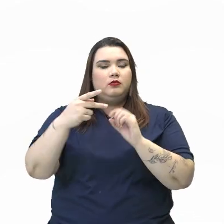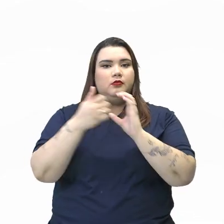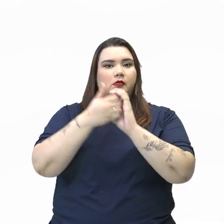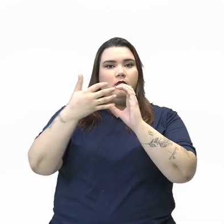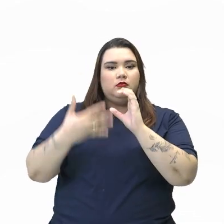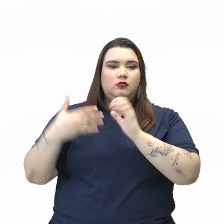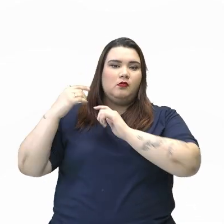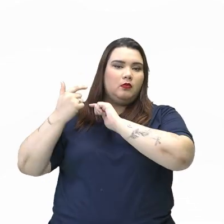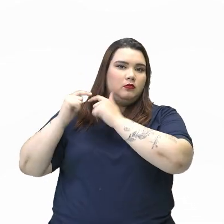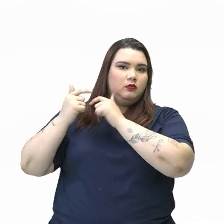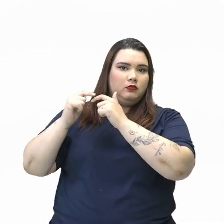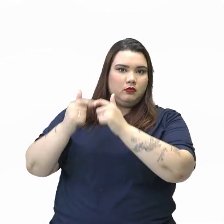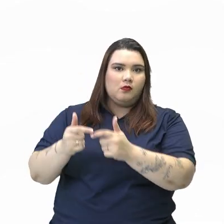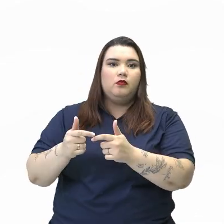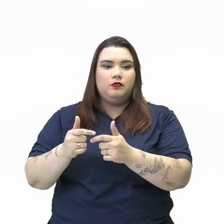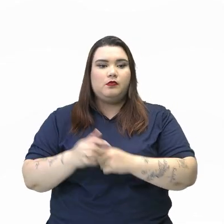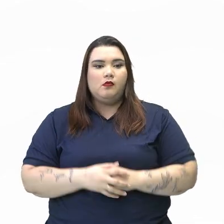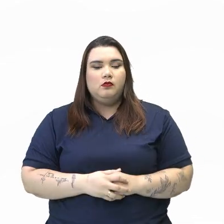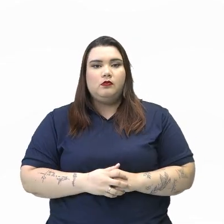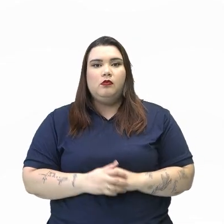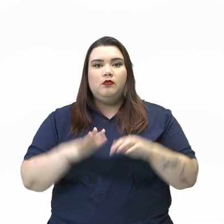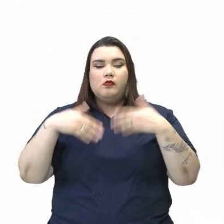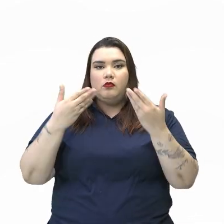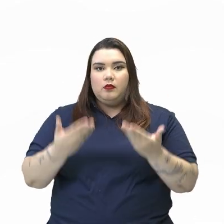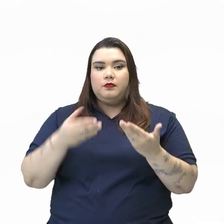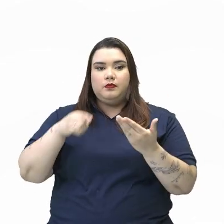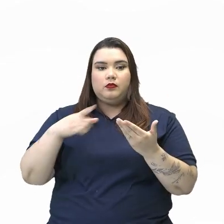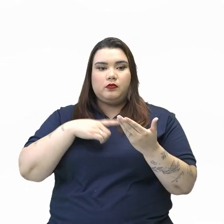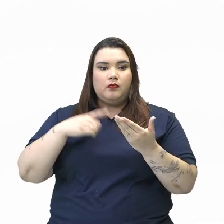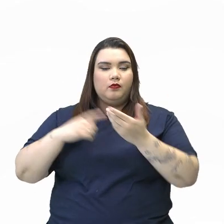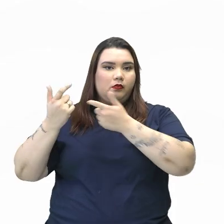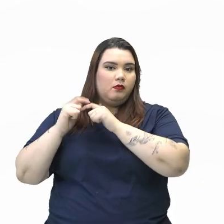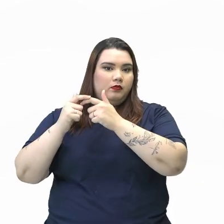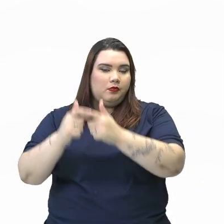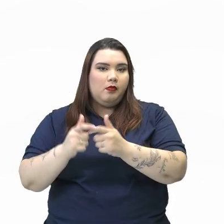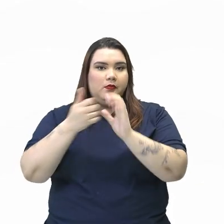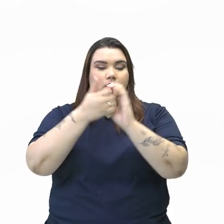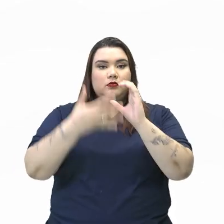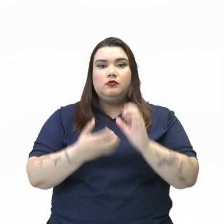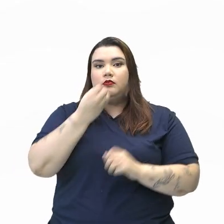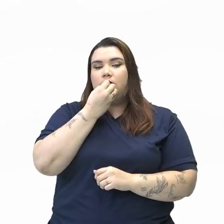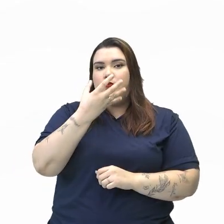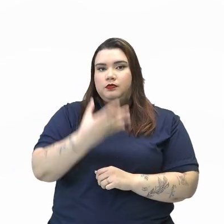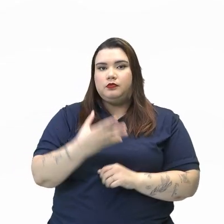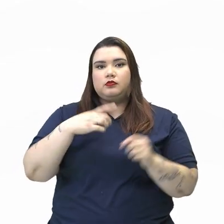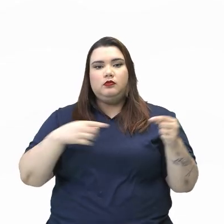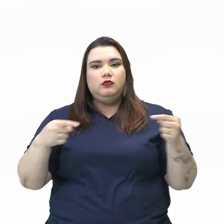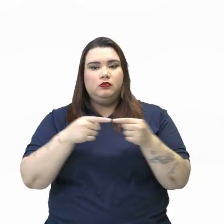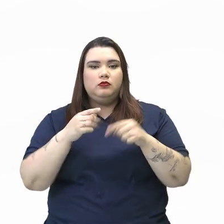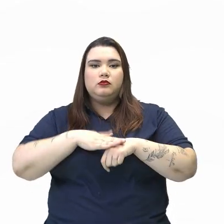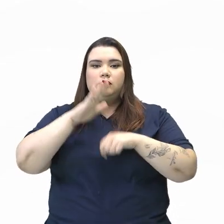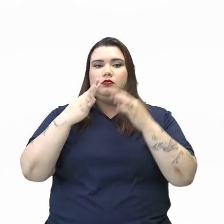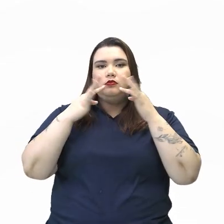características para as suas gerações futuras. E, ao longo de gerações, as características benéficas tornam-se as mais comuns